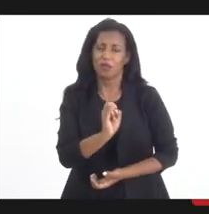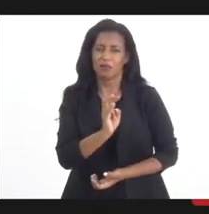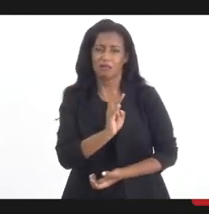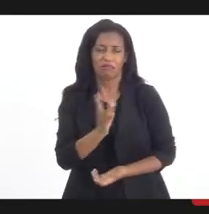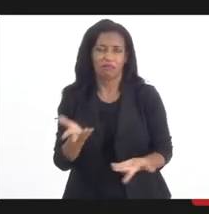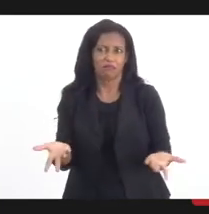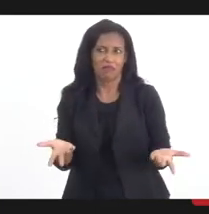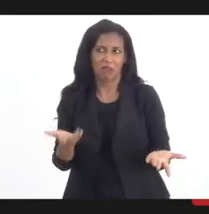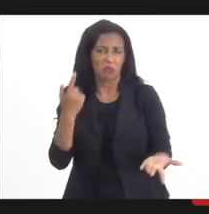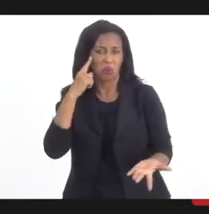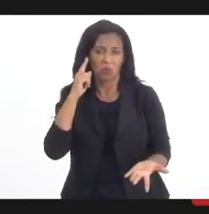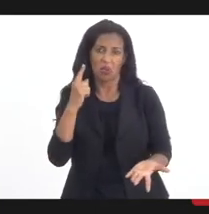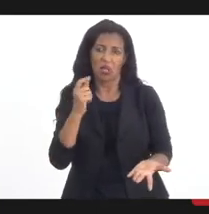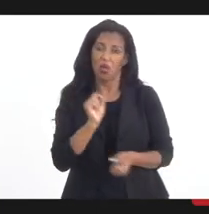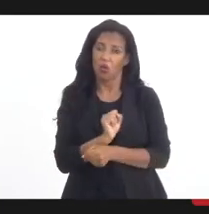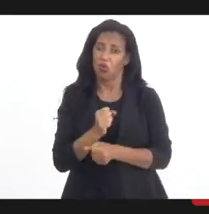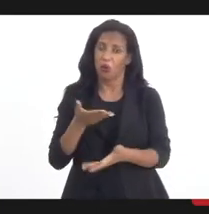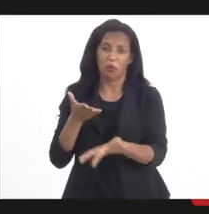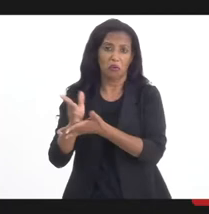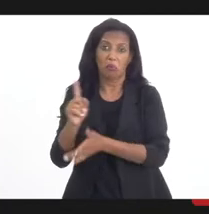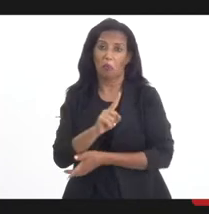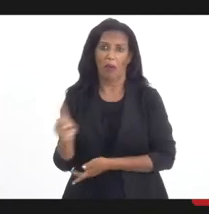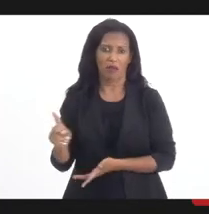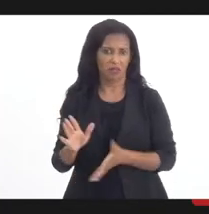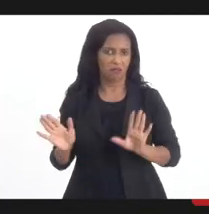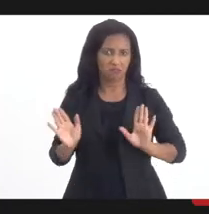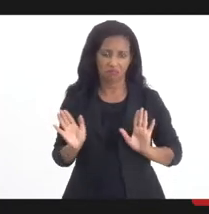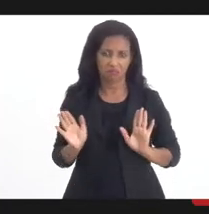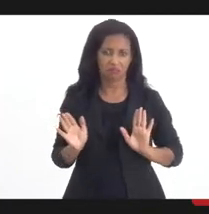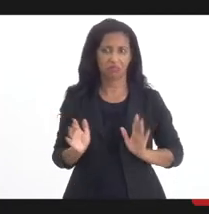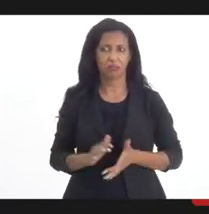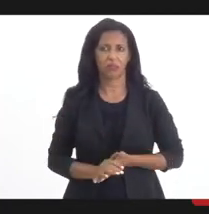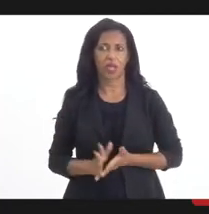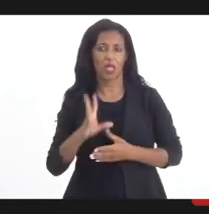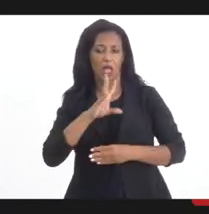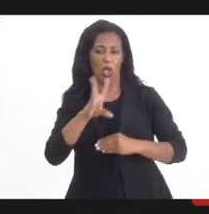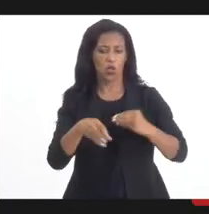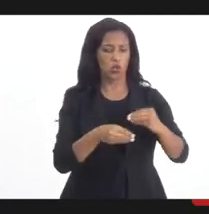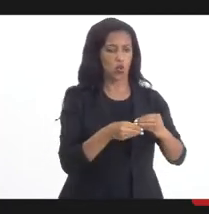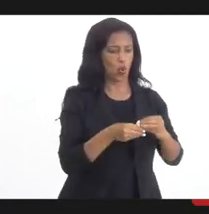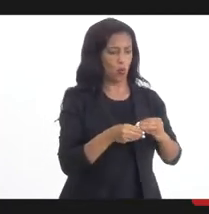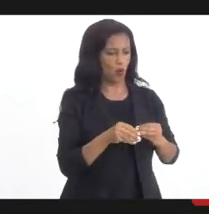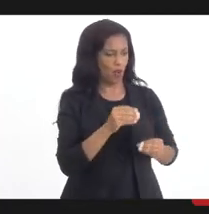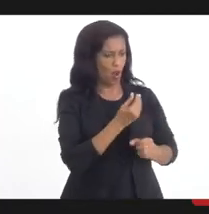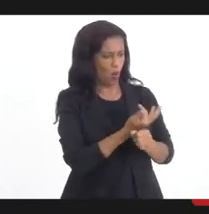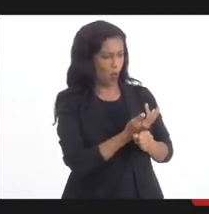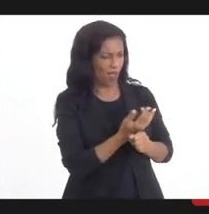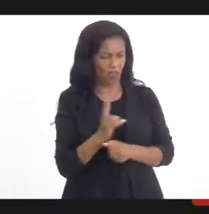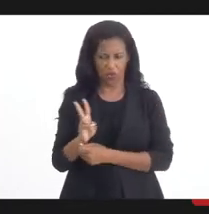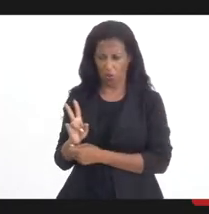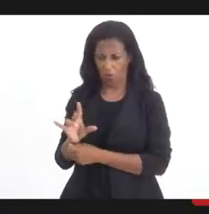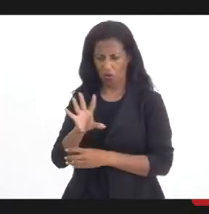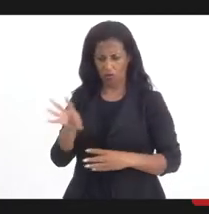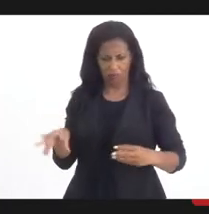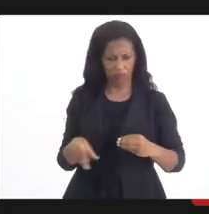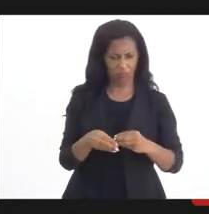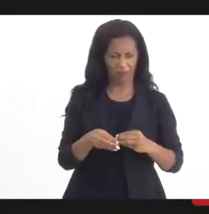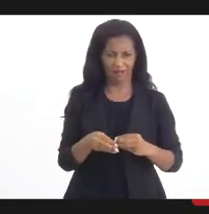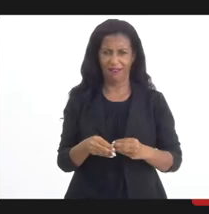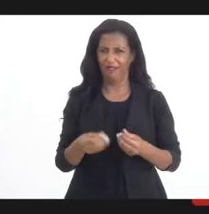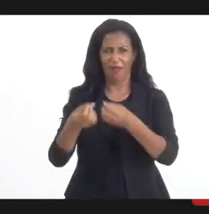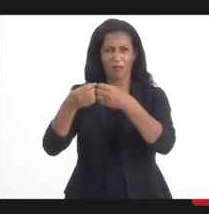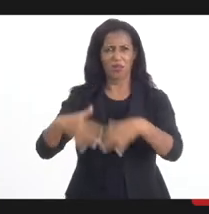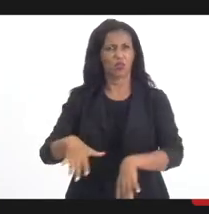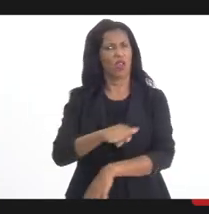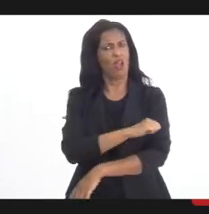espero que não seja aprovado. Eu vejo com muito medo essa questão de incorporar a UERJ ao ESO. Isso vai prejudicar muitos dos alunos,